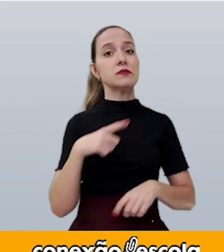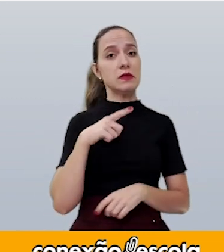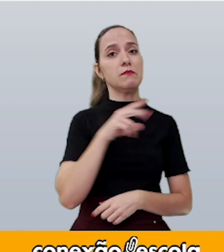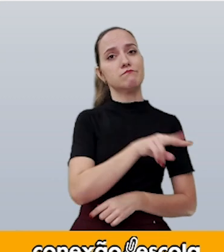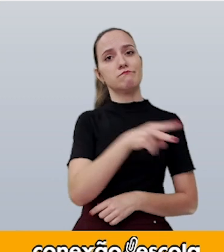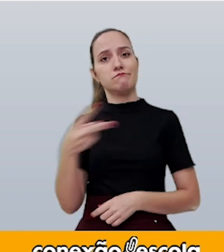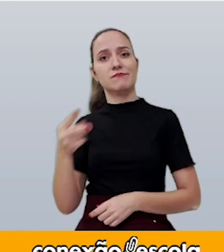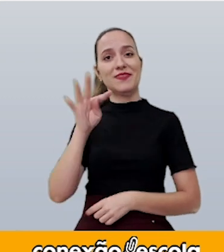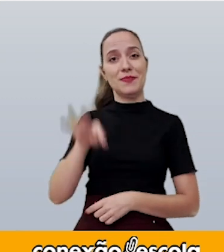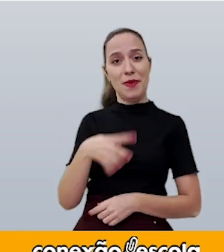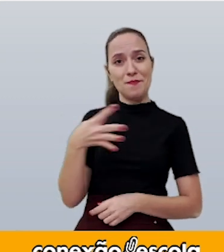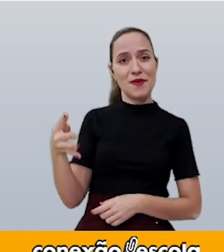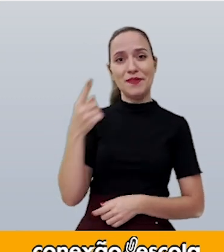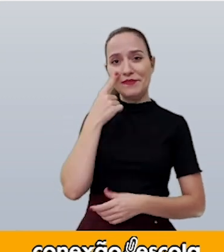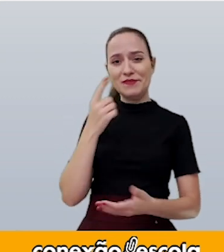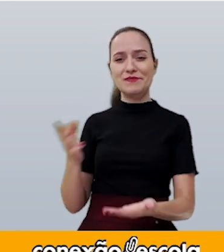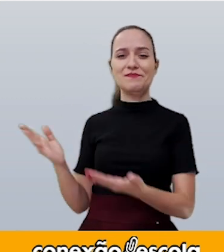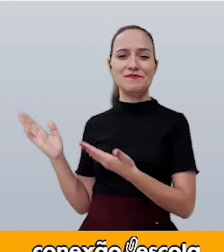tabela. Veja só,